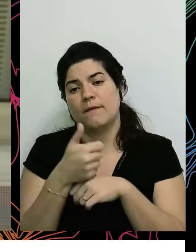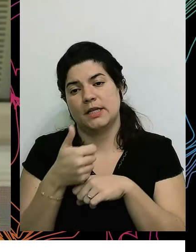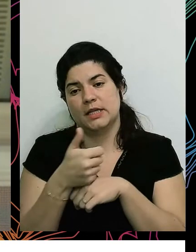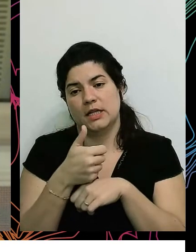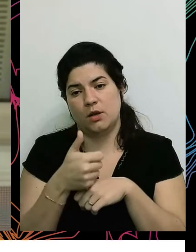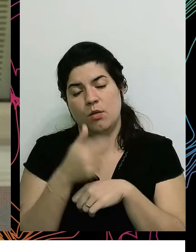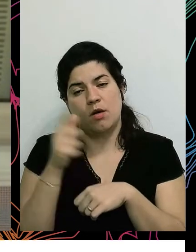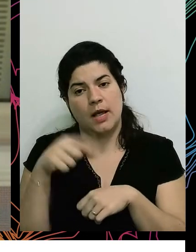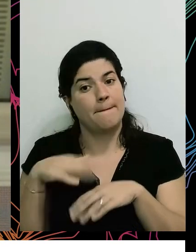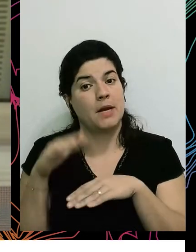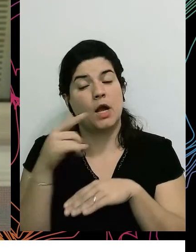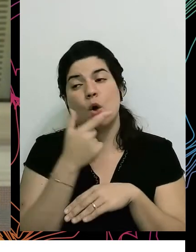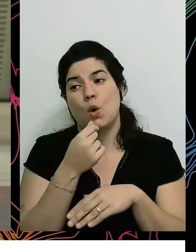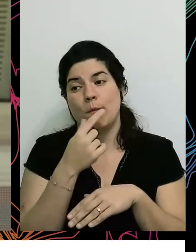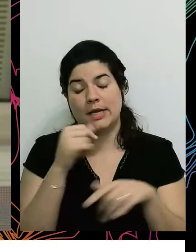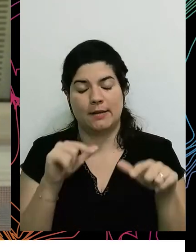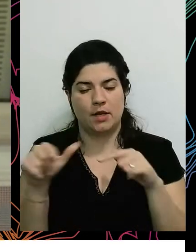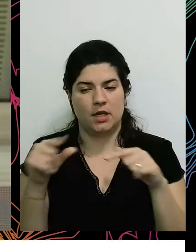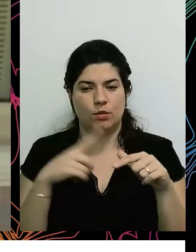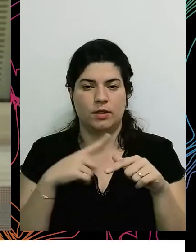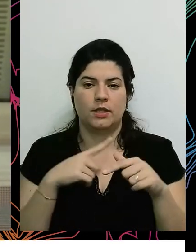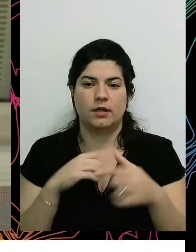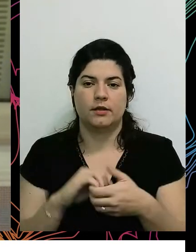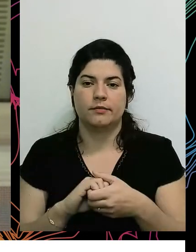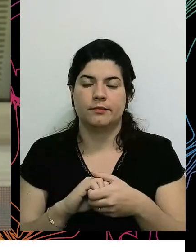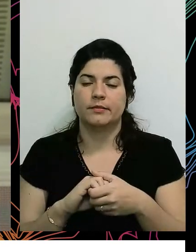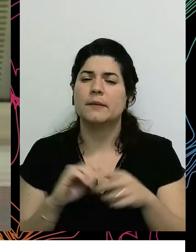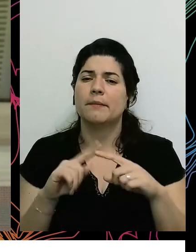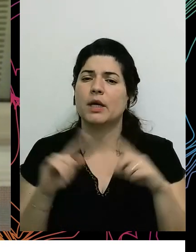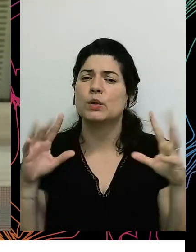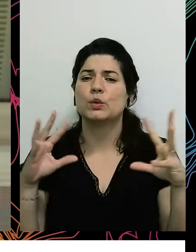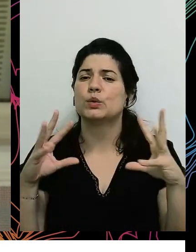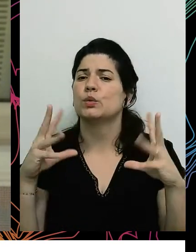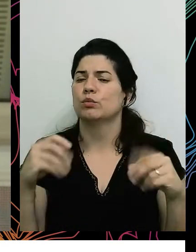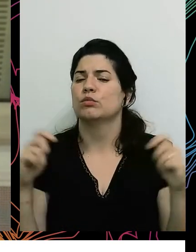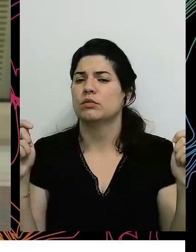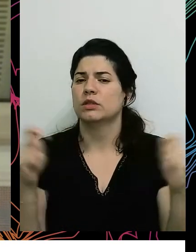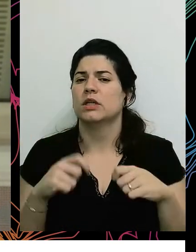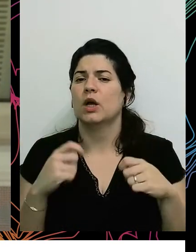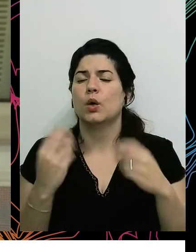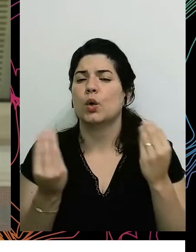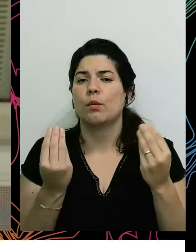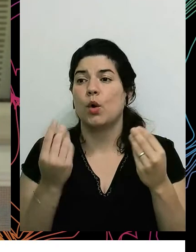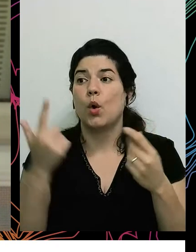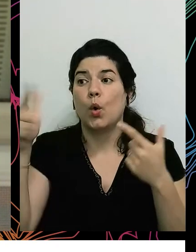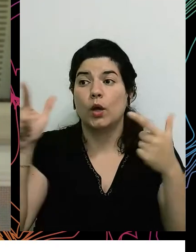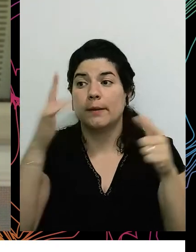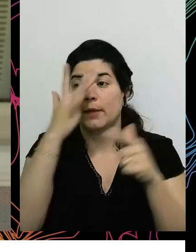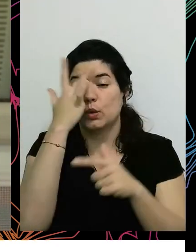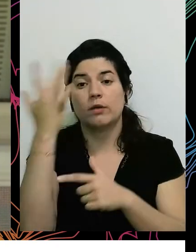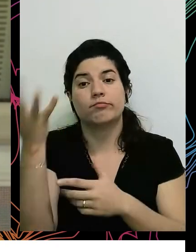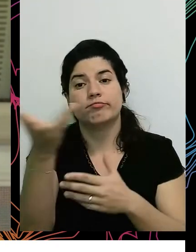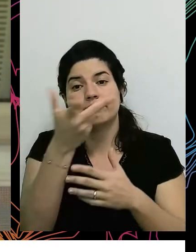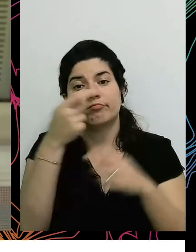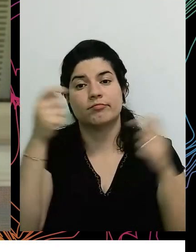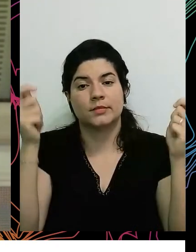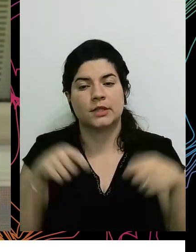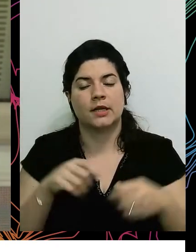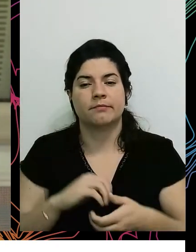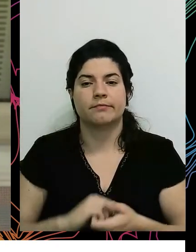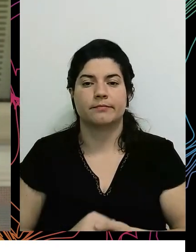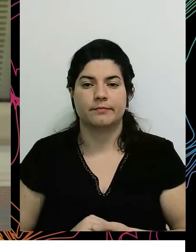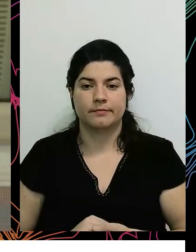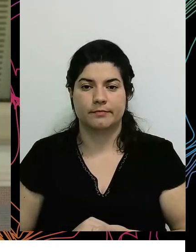muito masculinas, mas em todo tipo de coisas, como podemos atrair outras pessoas, não? Por quê?